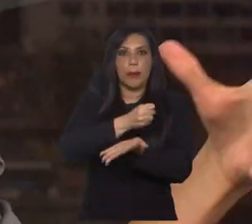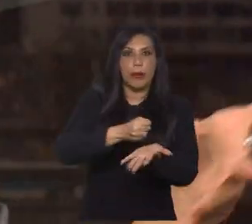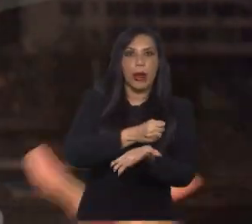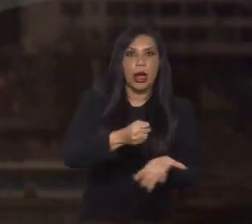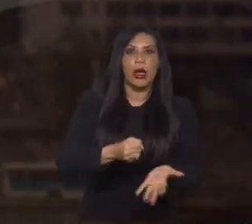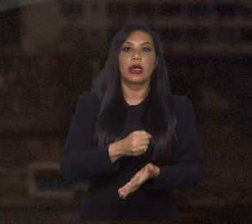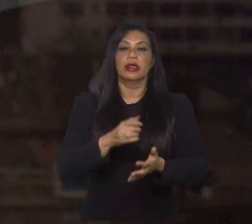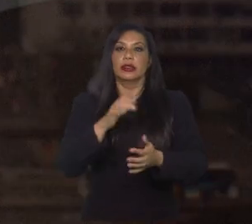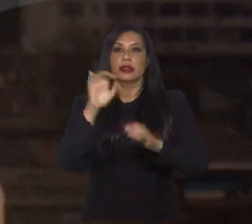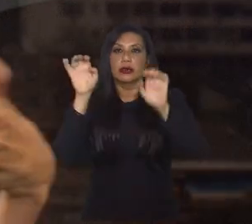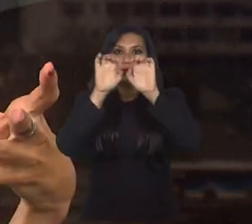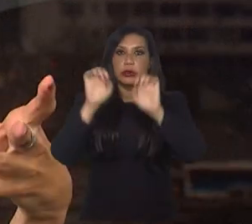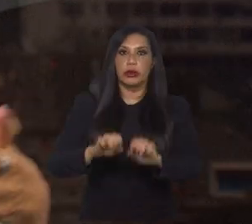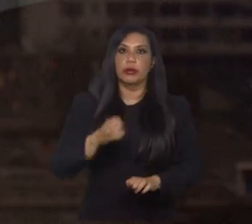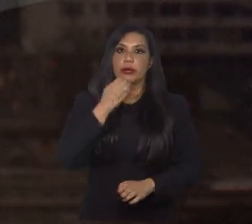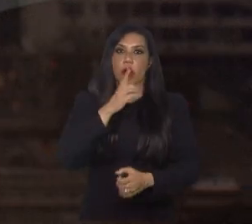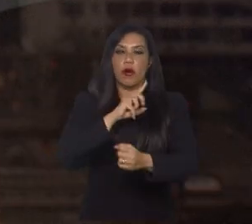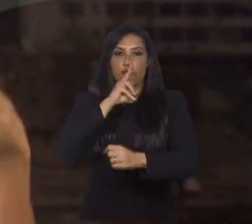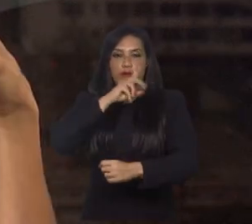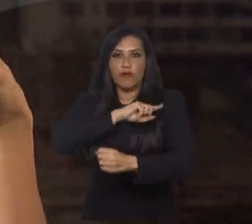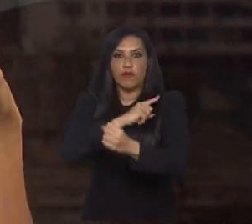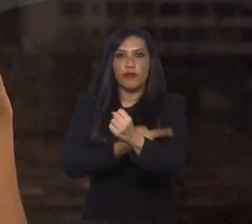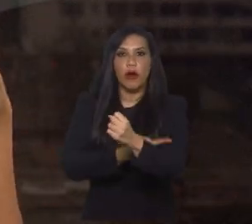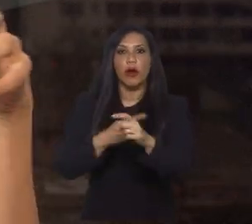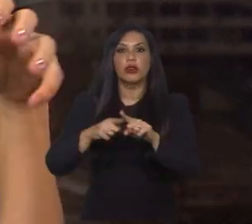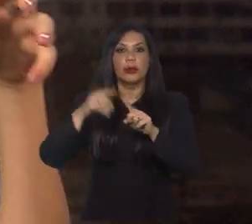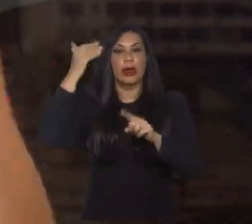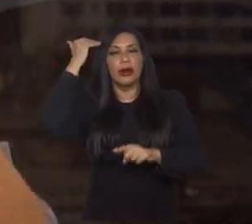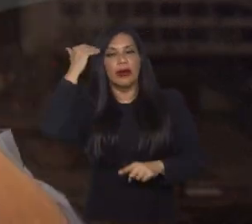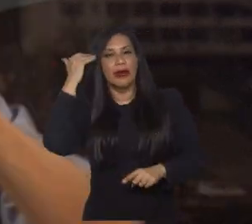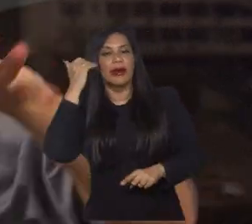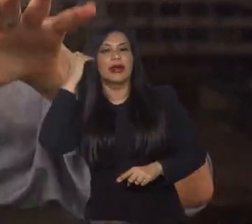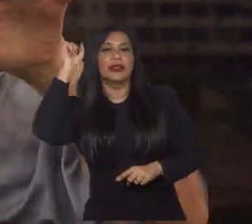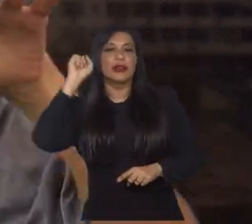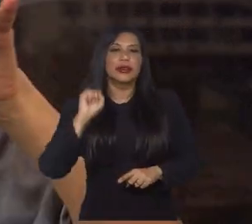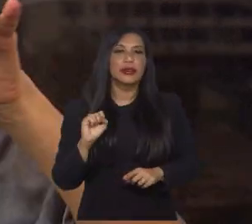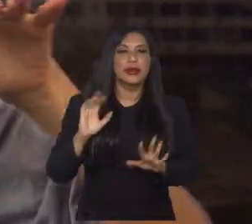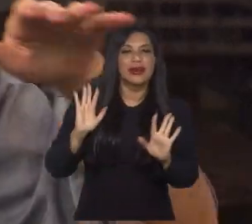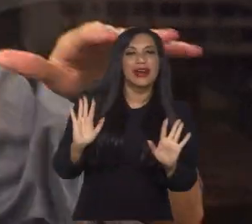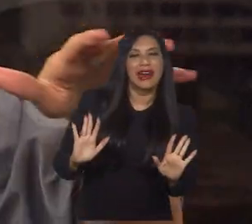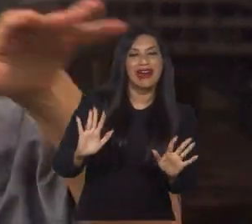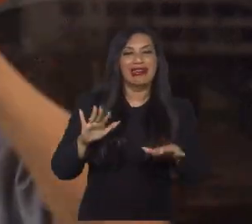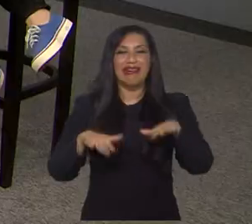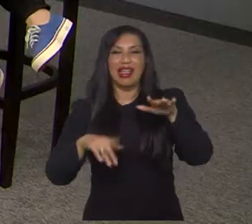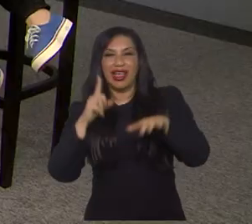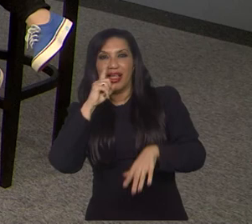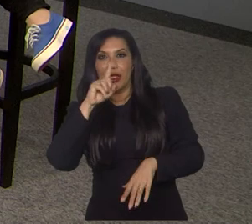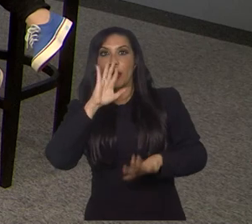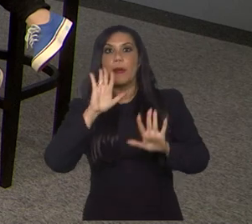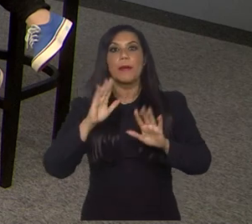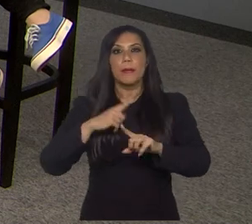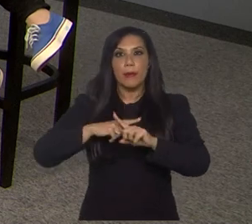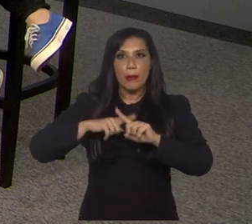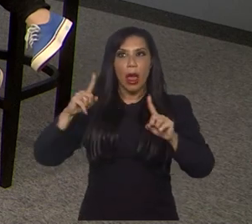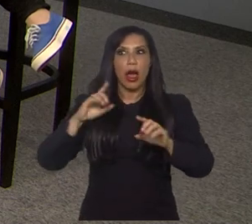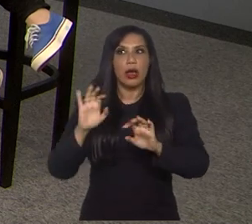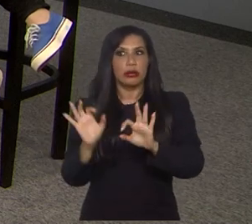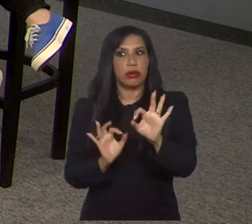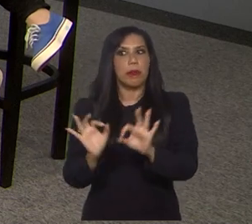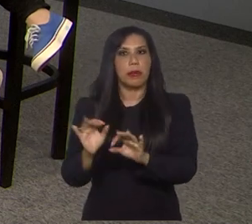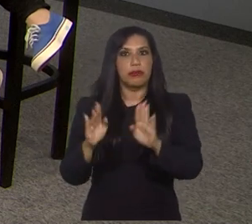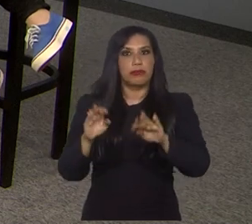muito forte. Tem Coreia do Sul, que apesar de patina às vezes, mas tem ali